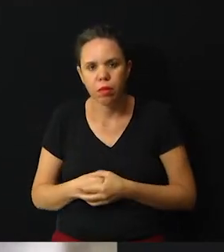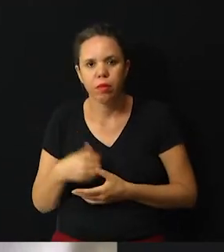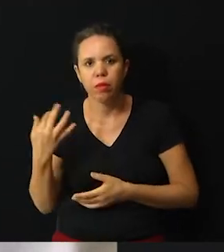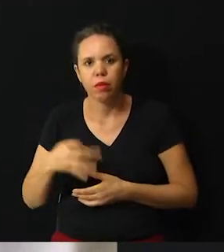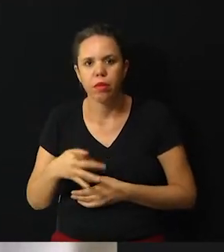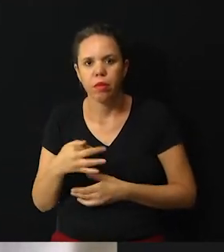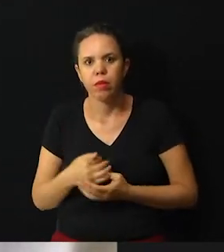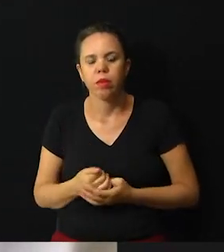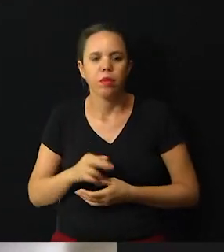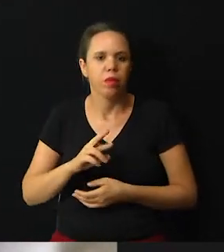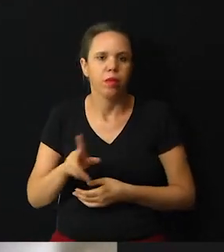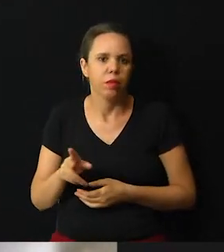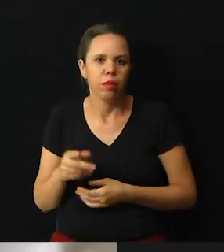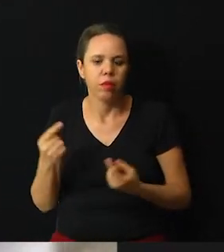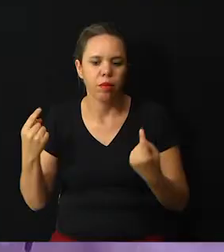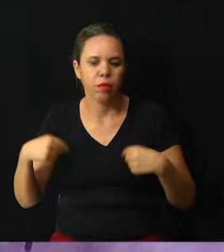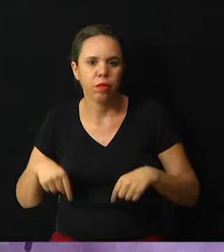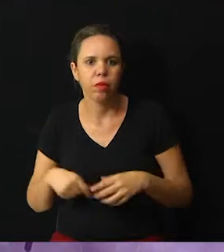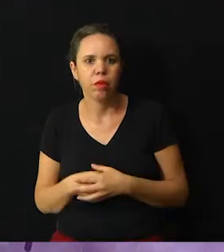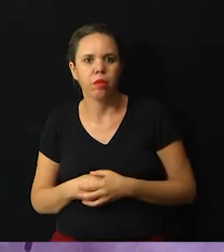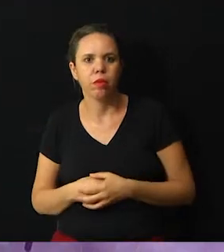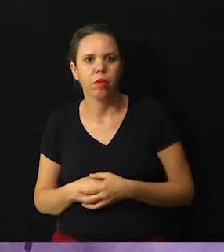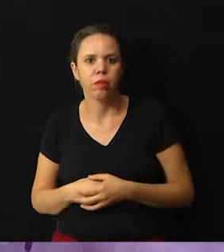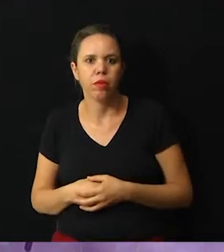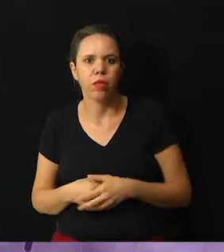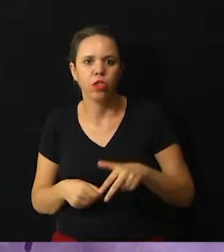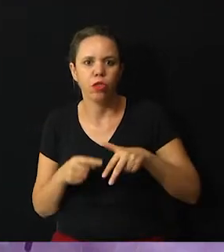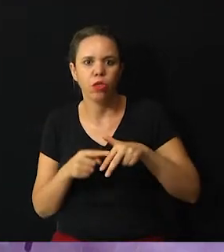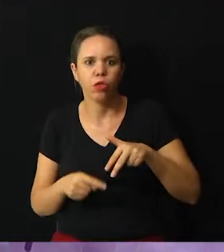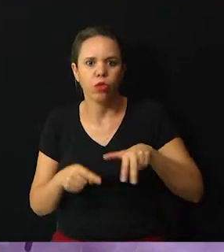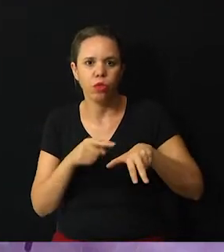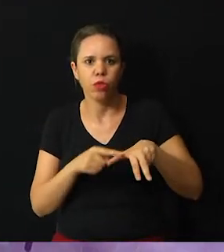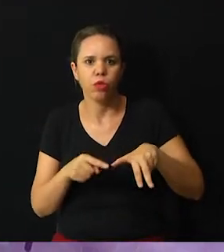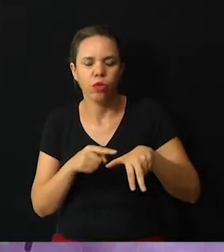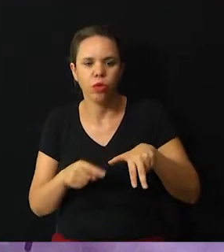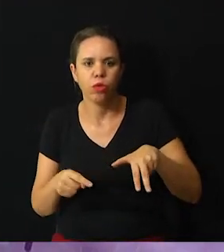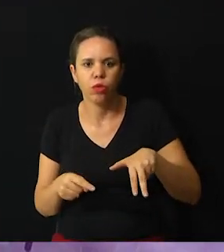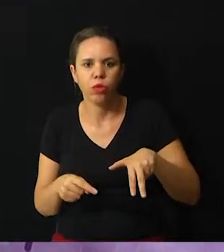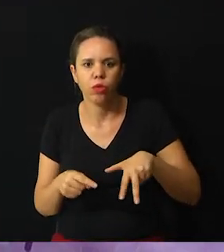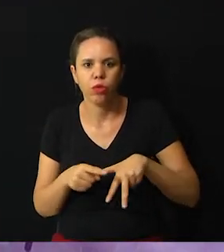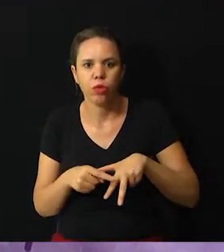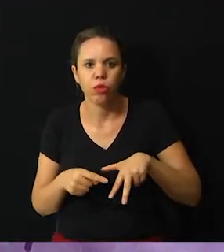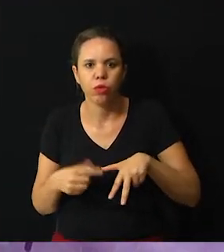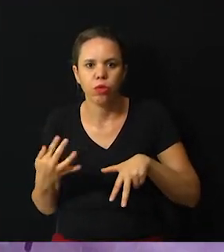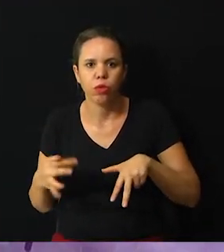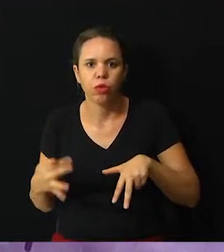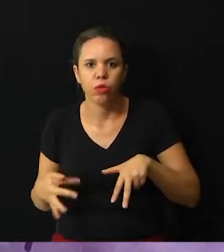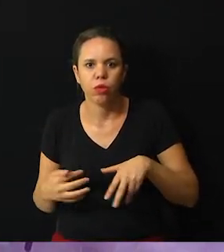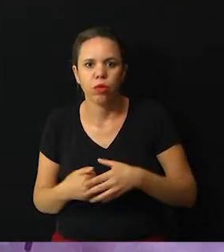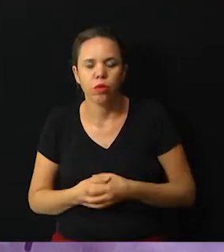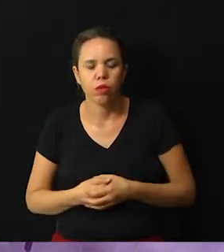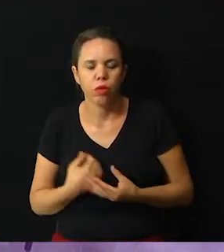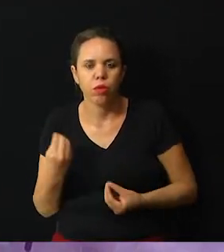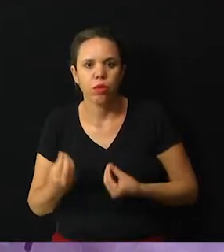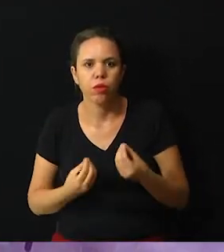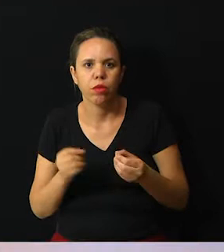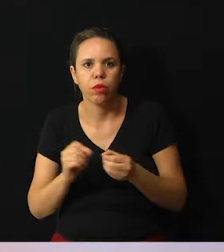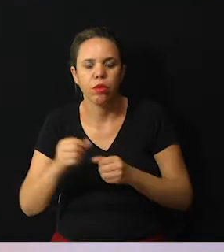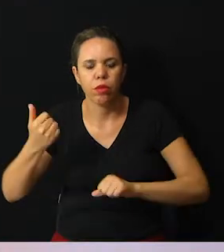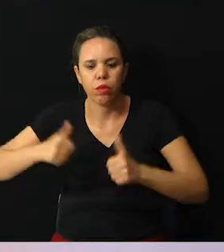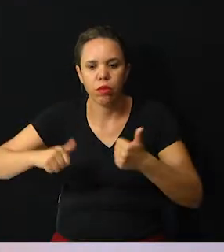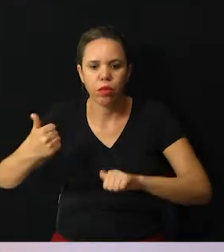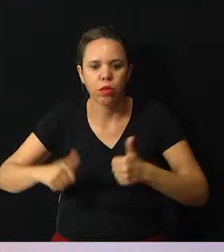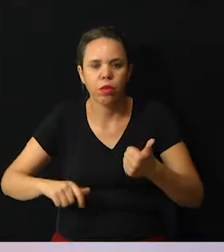e uma dor difusa. Não é uma dor localizada, dor difusa. Não é só braço nem perna. Dói os dois braços, as pernas, o corpo inteiro. E como que é